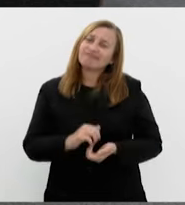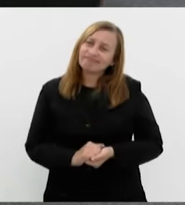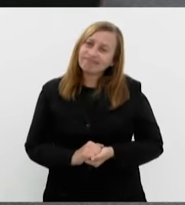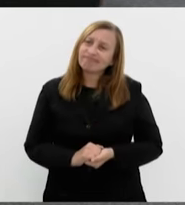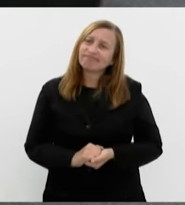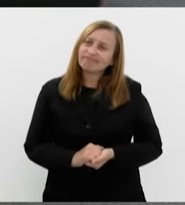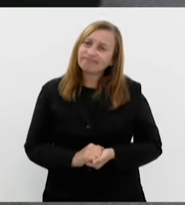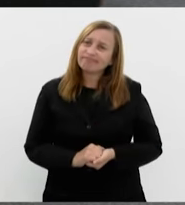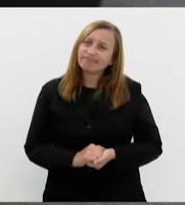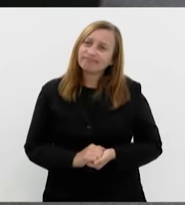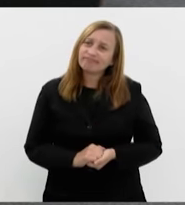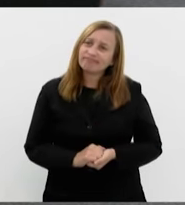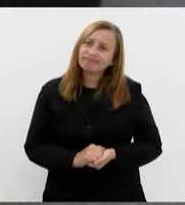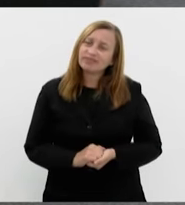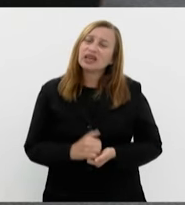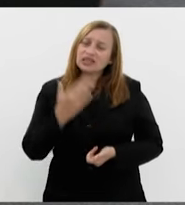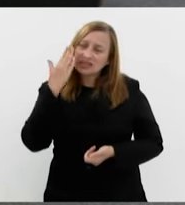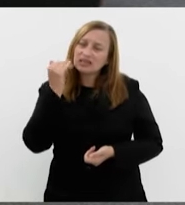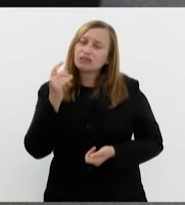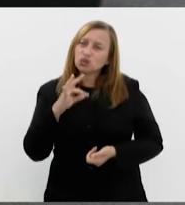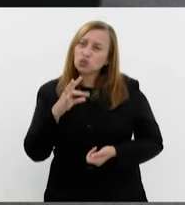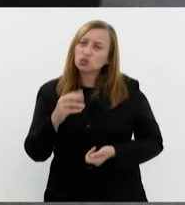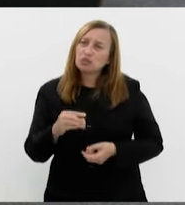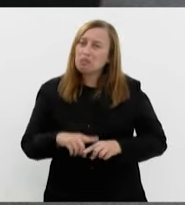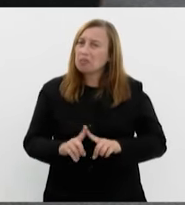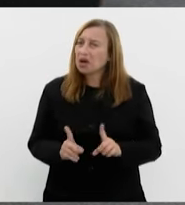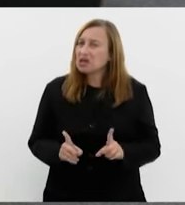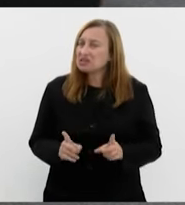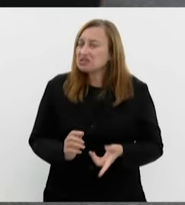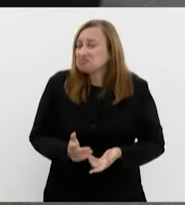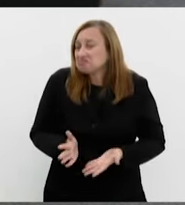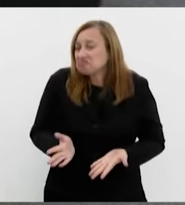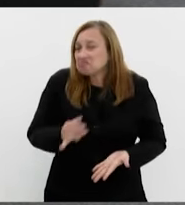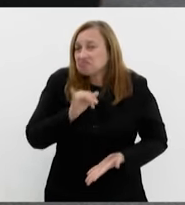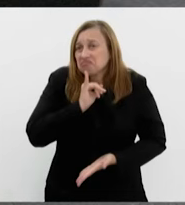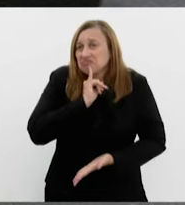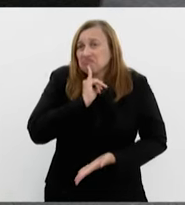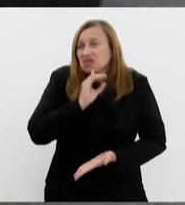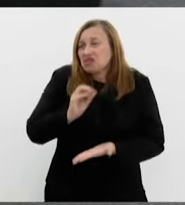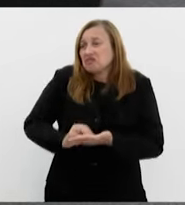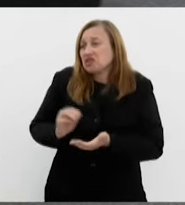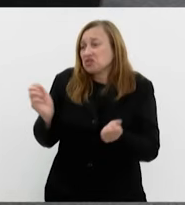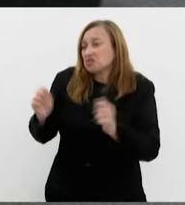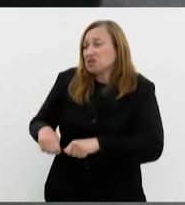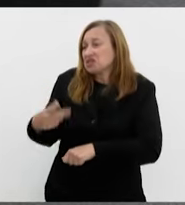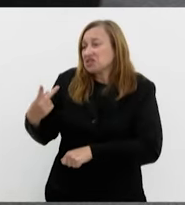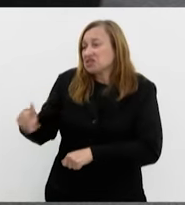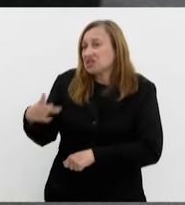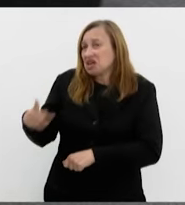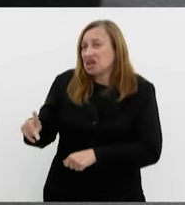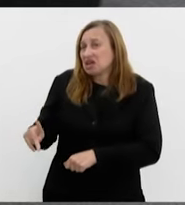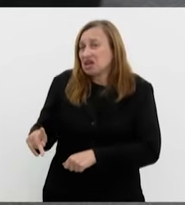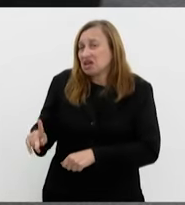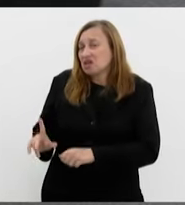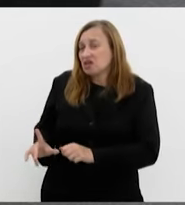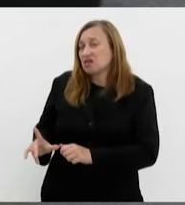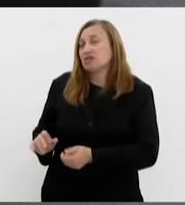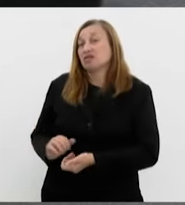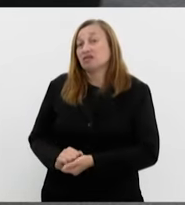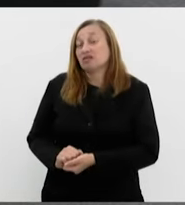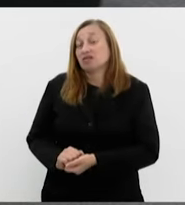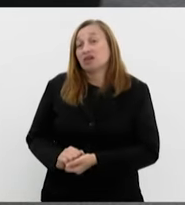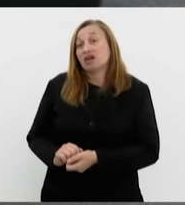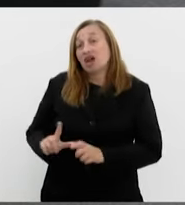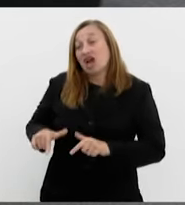acontecendo. Tudo ela sabe. Só que, infelizmente, a incompetência e a ladroagem falam mais alto naquela